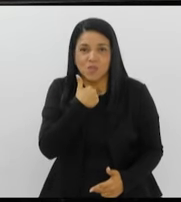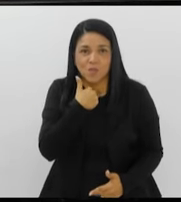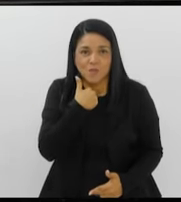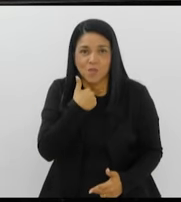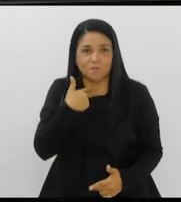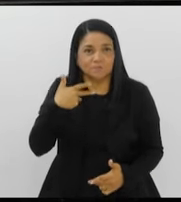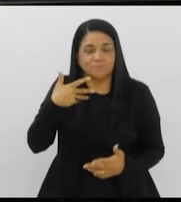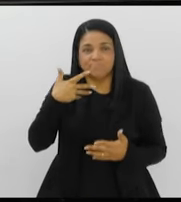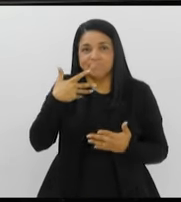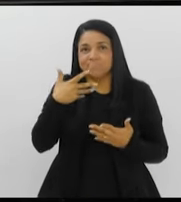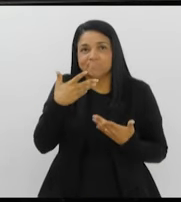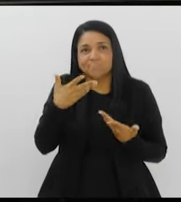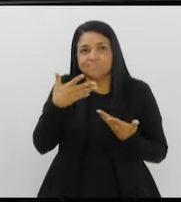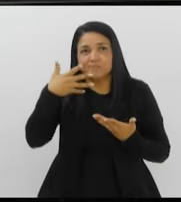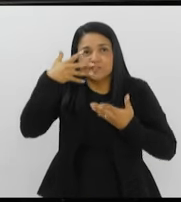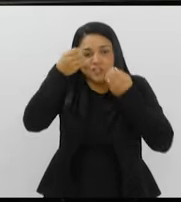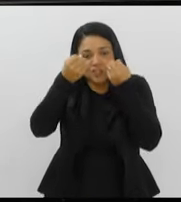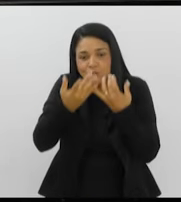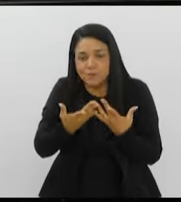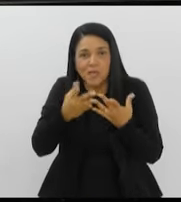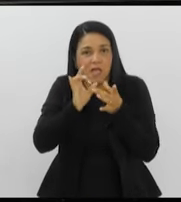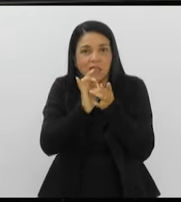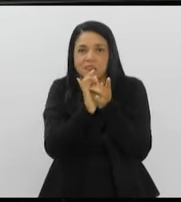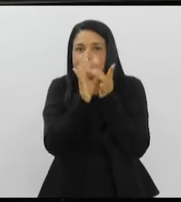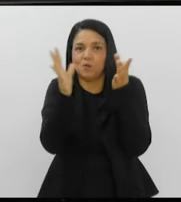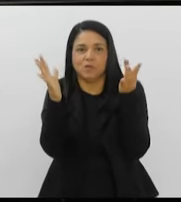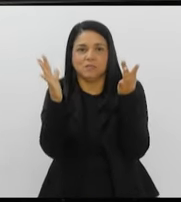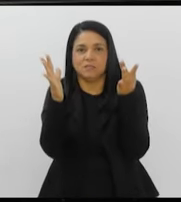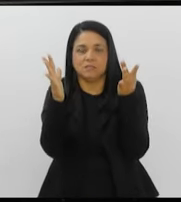em democracia plena.